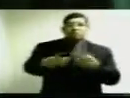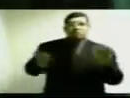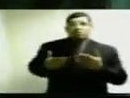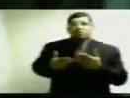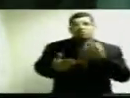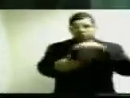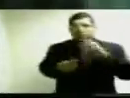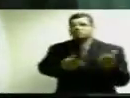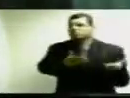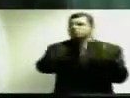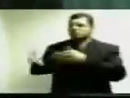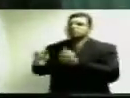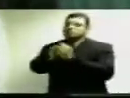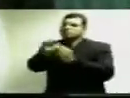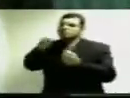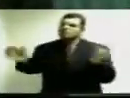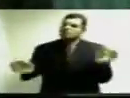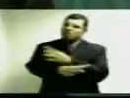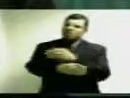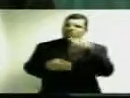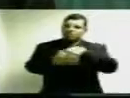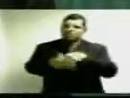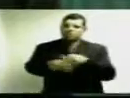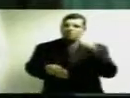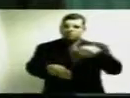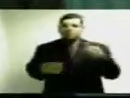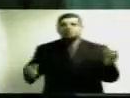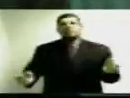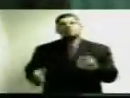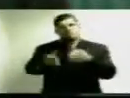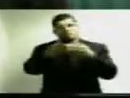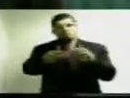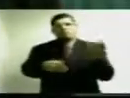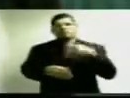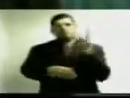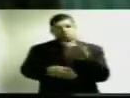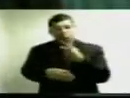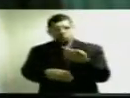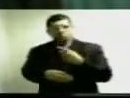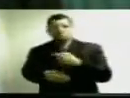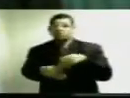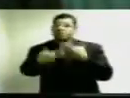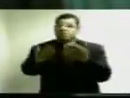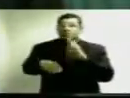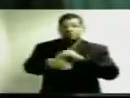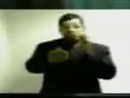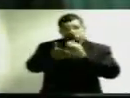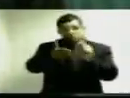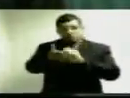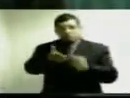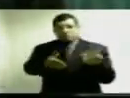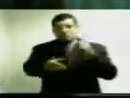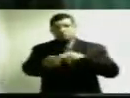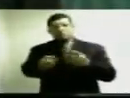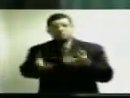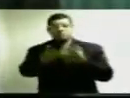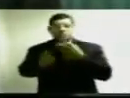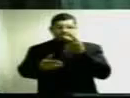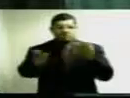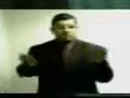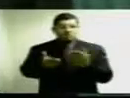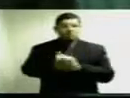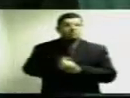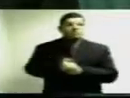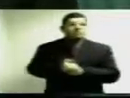Portanto, vamos acabar com o voto secreto aqui e vamos nós dois, ou quem quiser mais, subscrever a repetação de IACI. Eu só queria